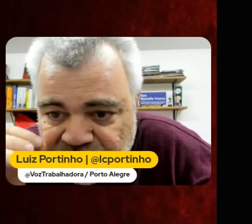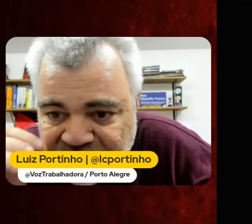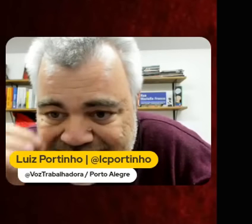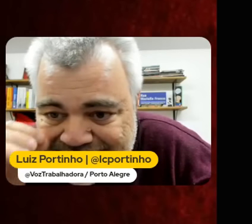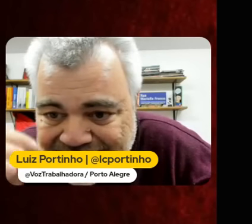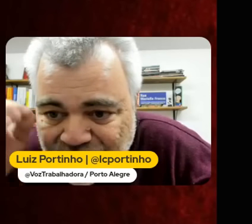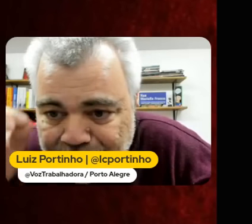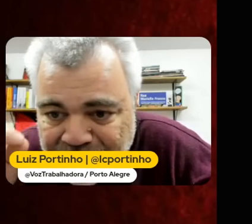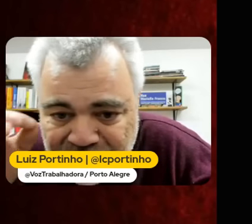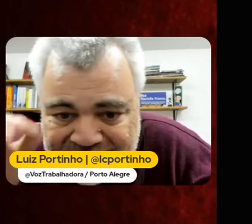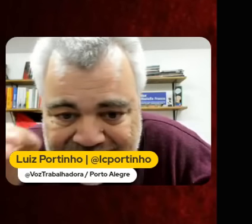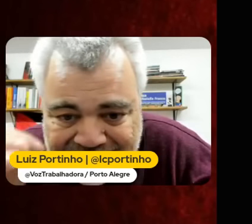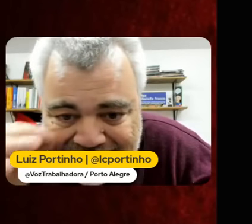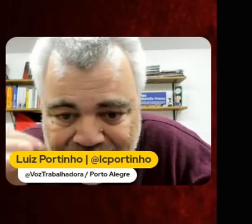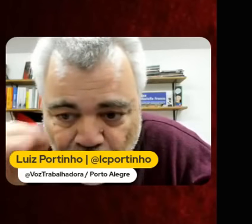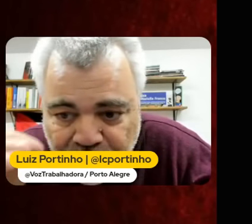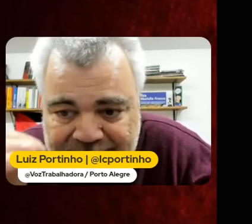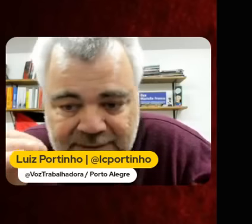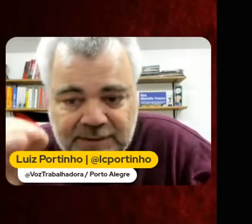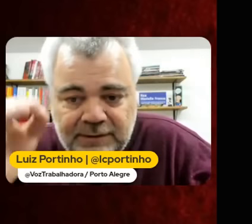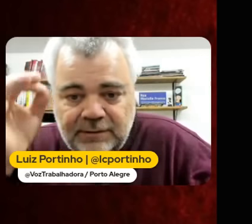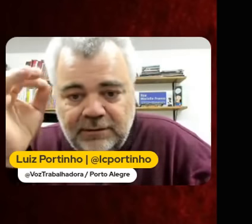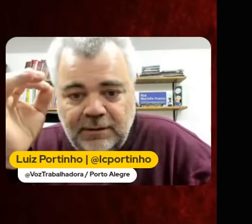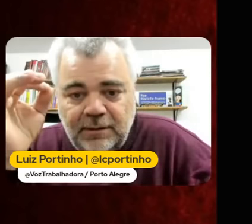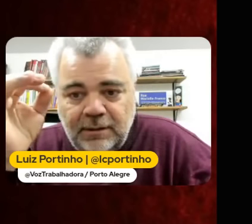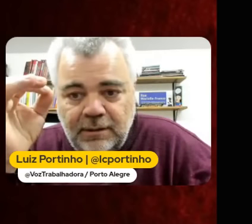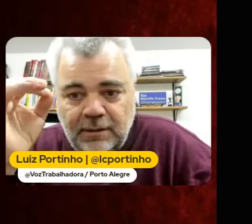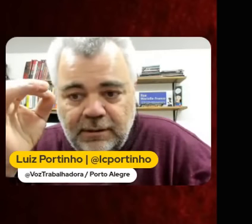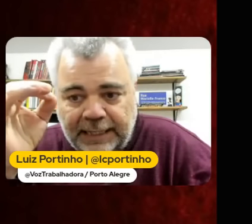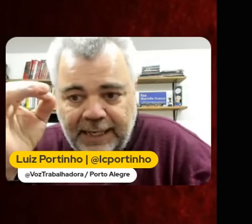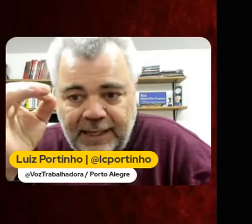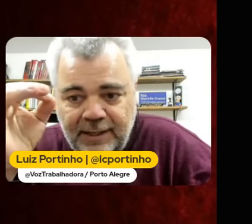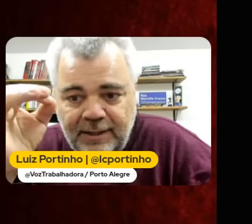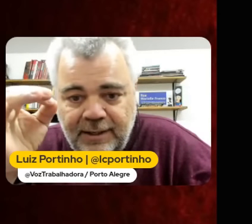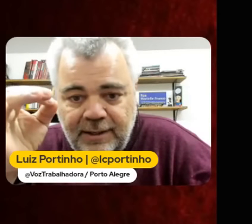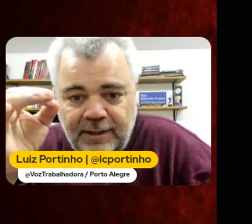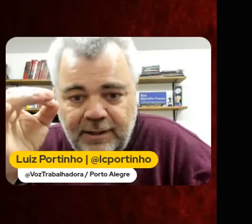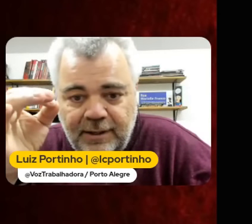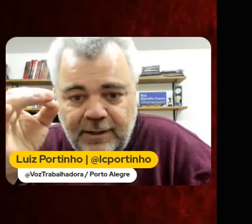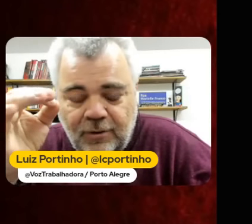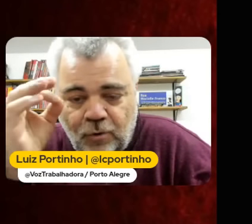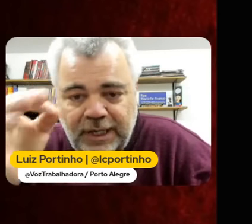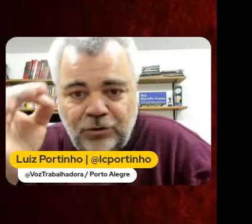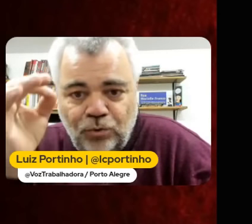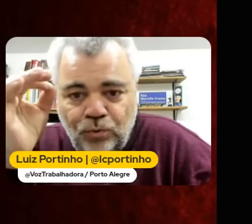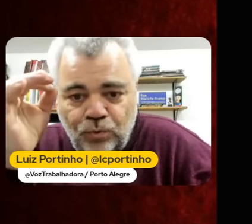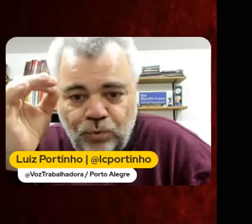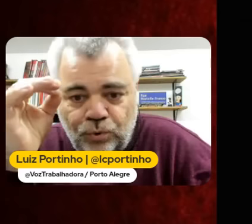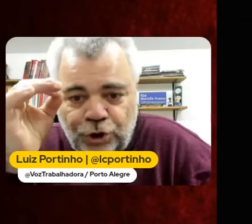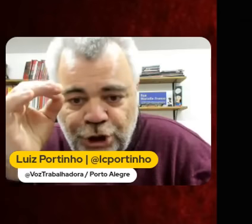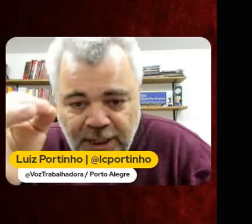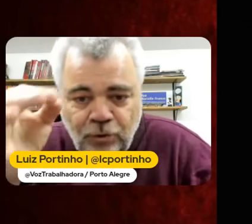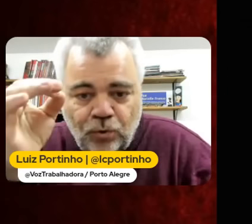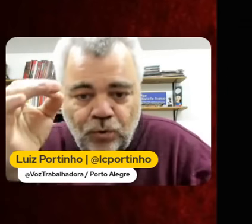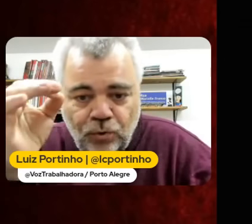1962, gente, 26 de abril de 62, tá? Quando